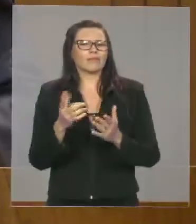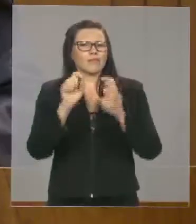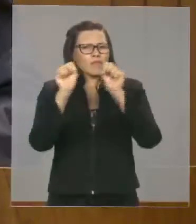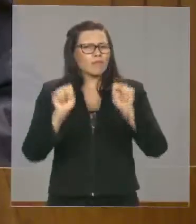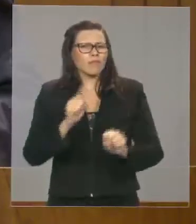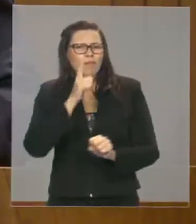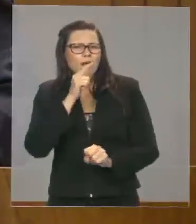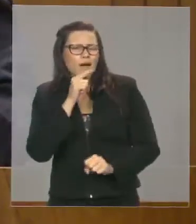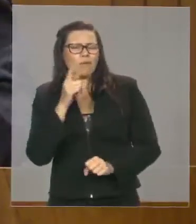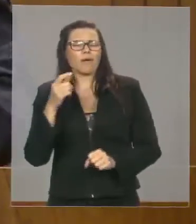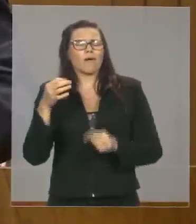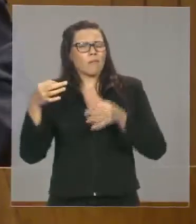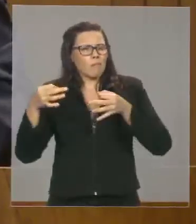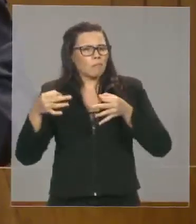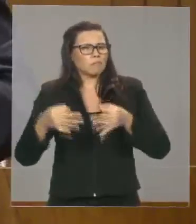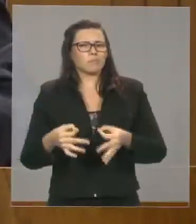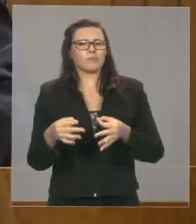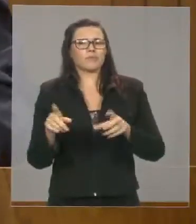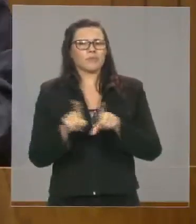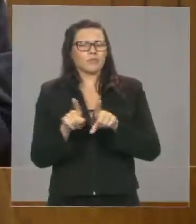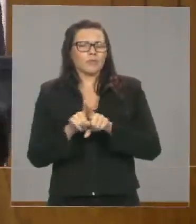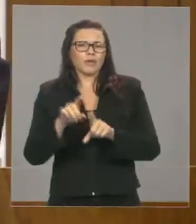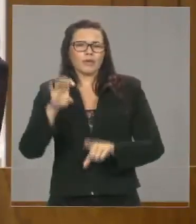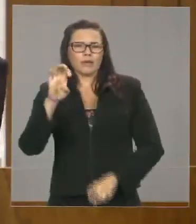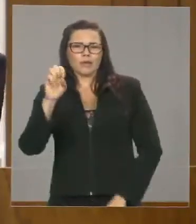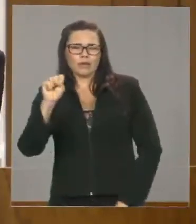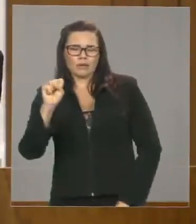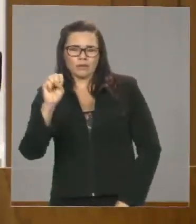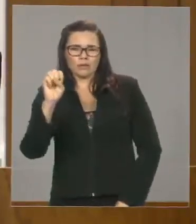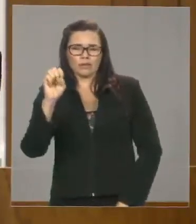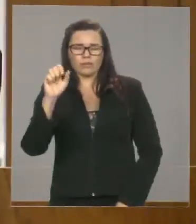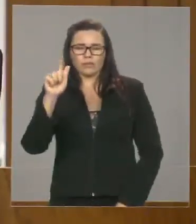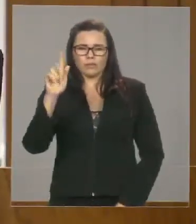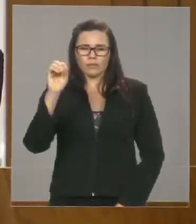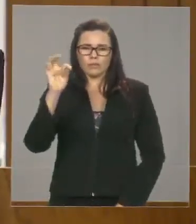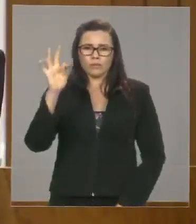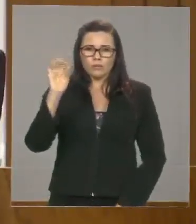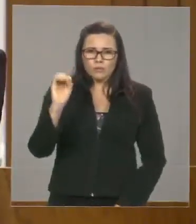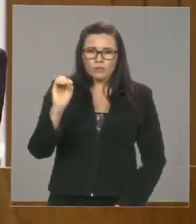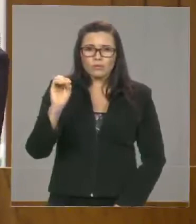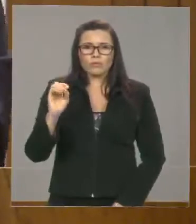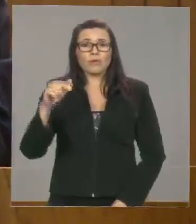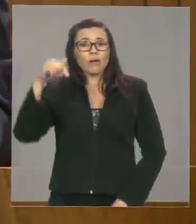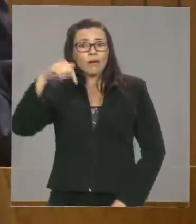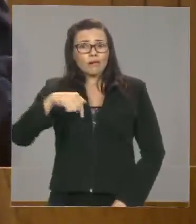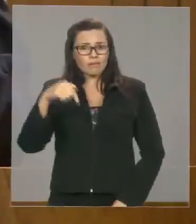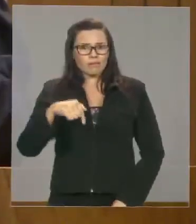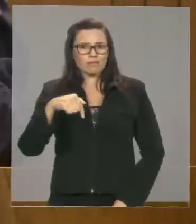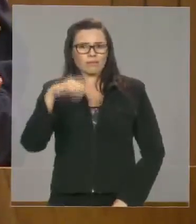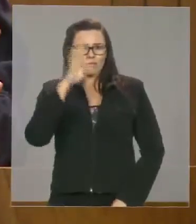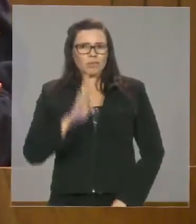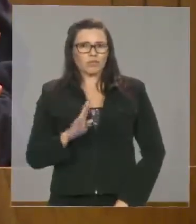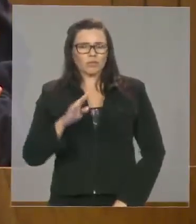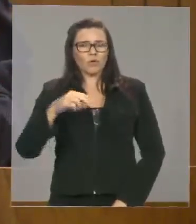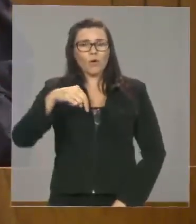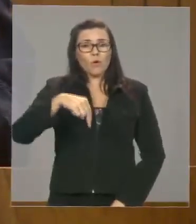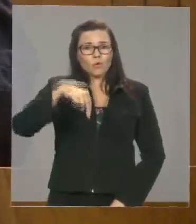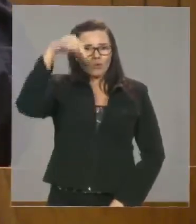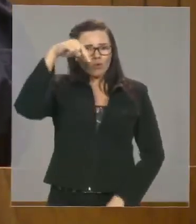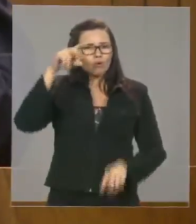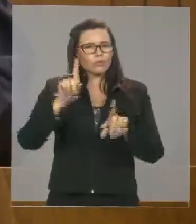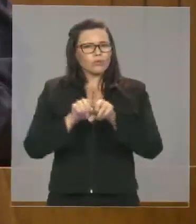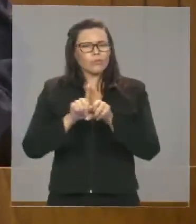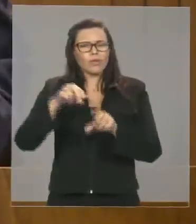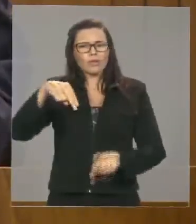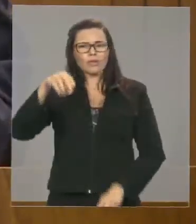apenas 22% existe esse mesmo sistema no Norte brasileiro. No Nordeste são 42%,